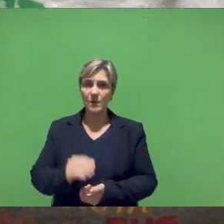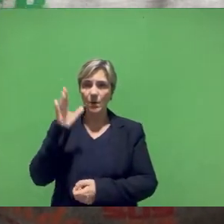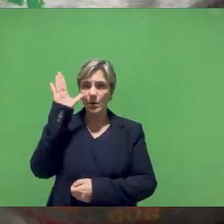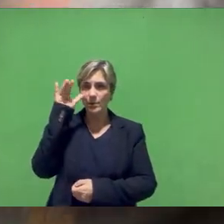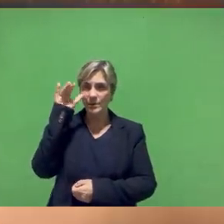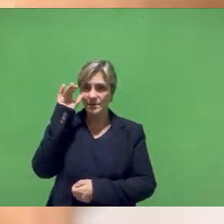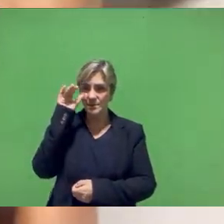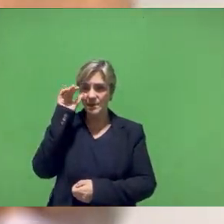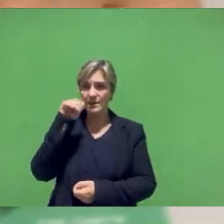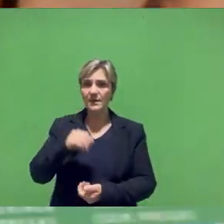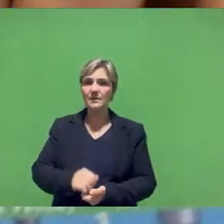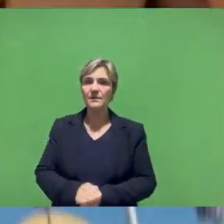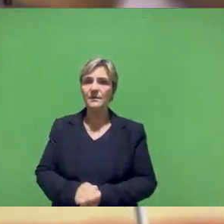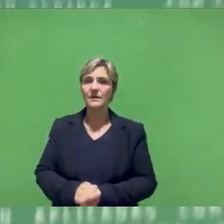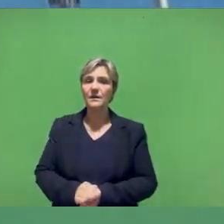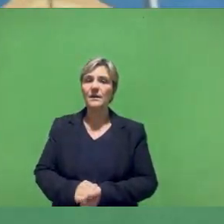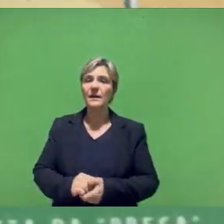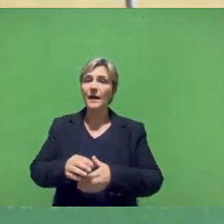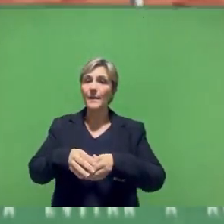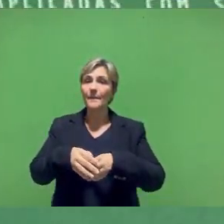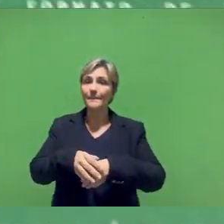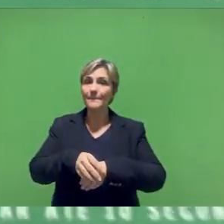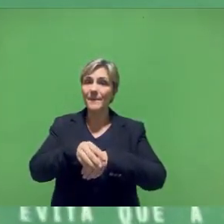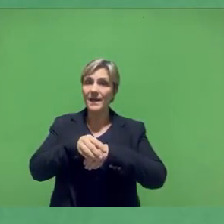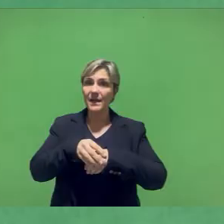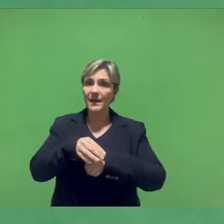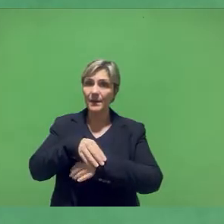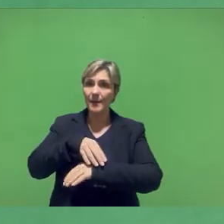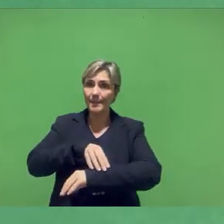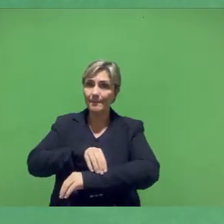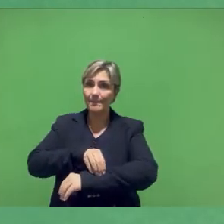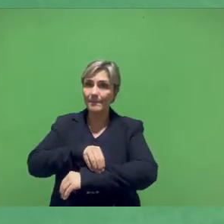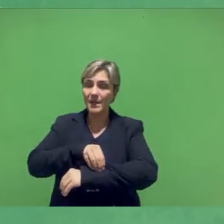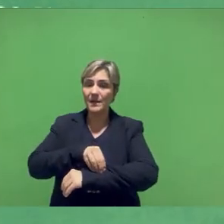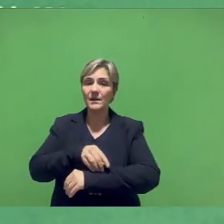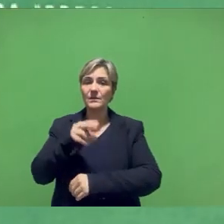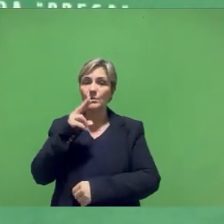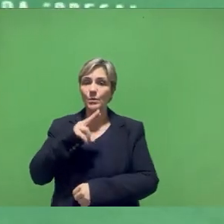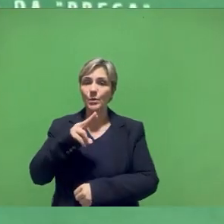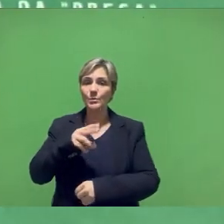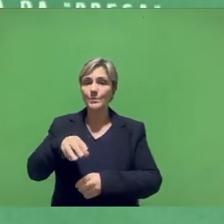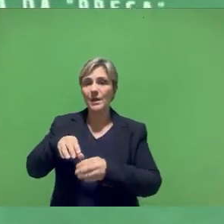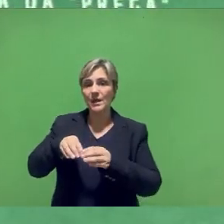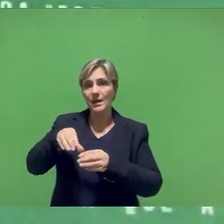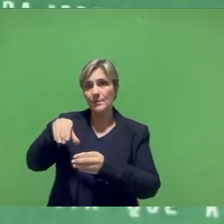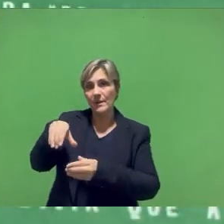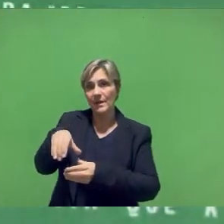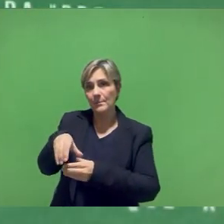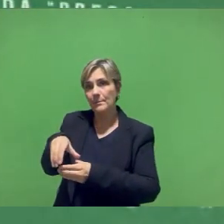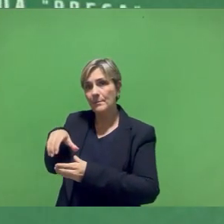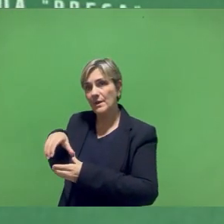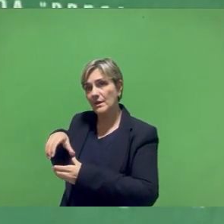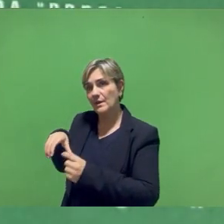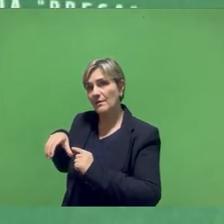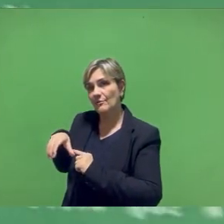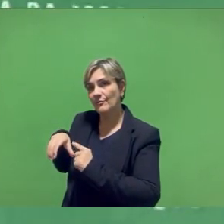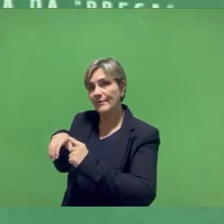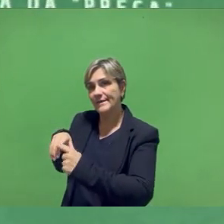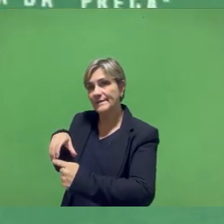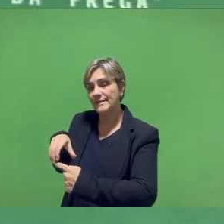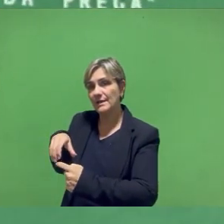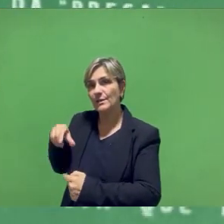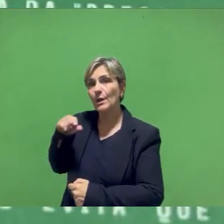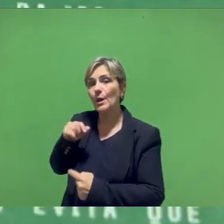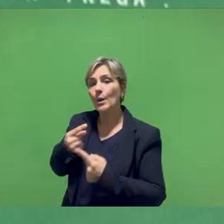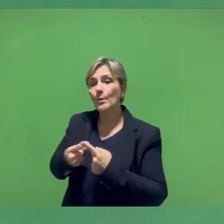Olhem bem a questão da a prega que eu falei, tá? É uma prega com os dedos bem afastados. Porque se a gente